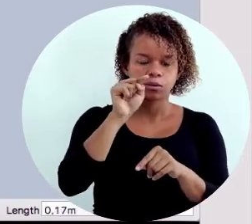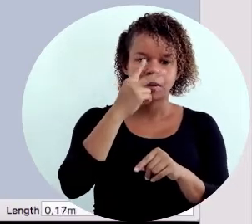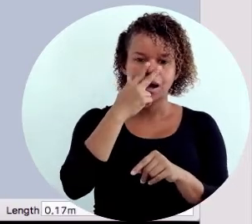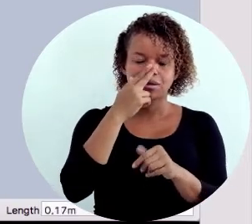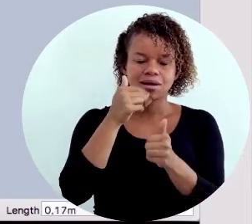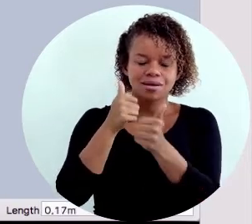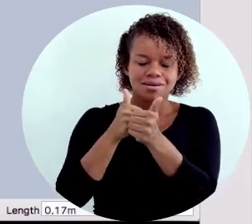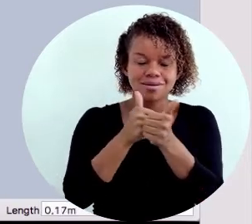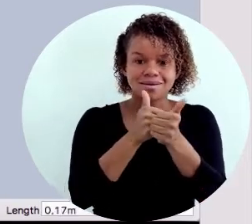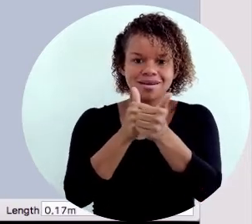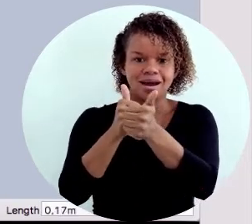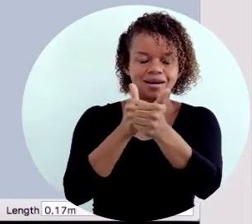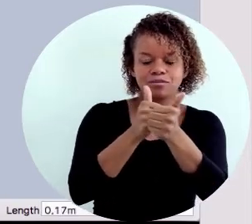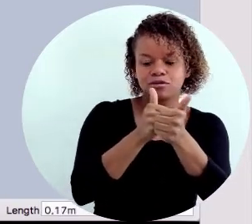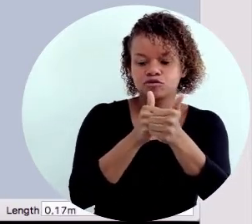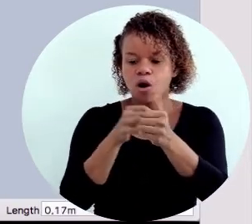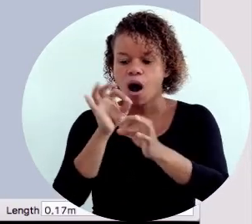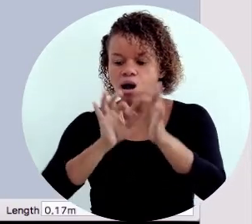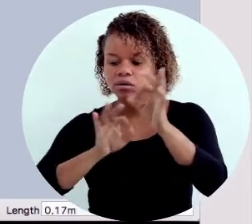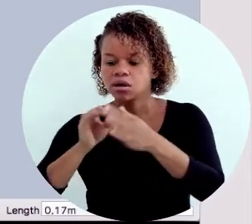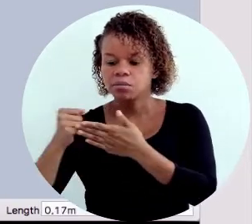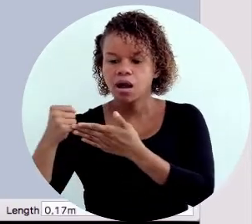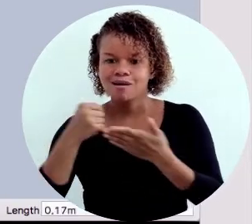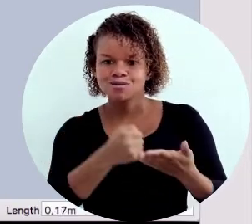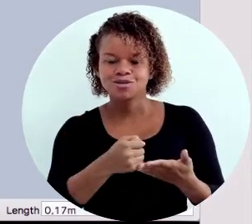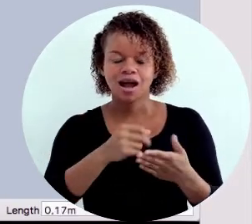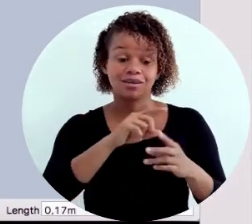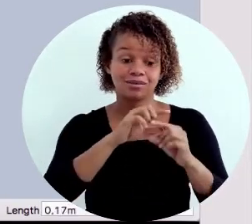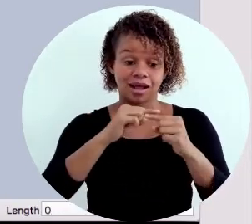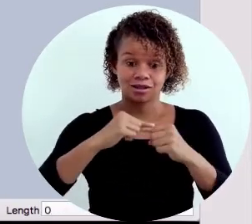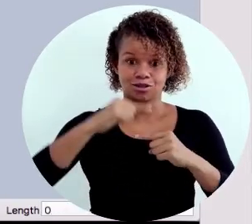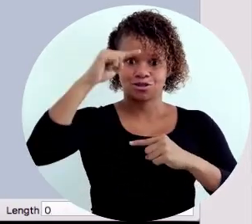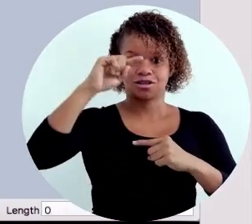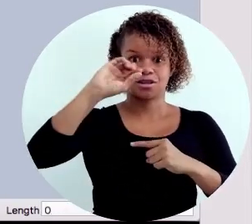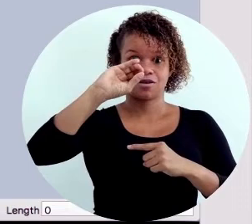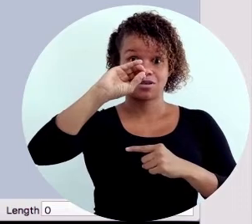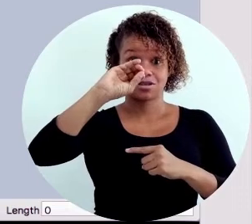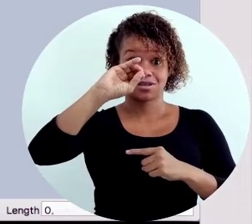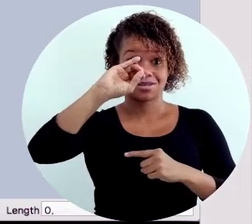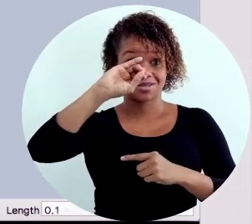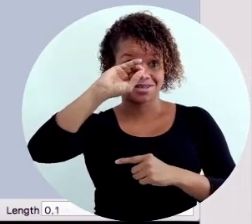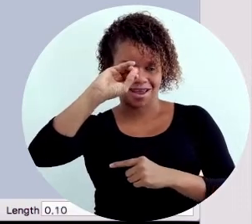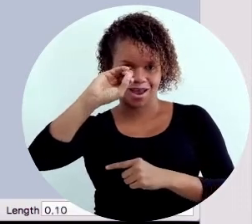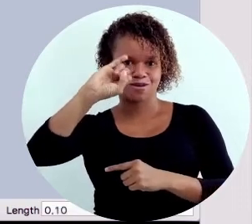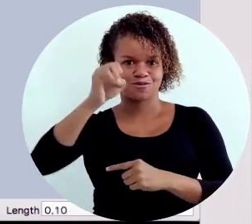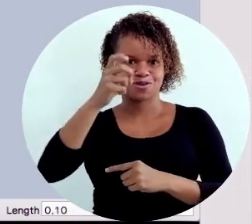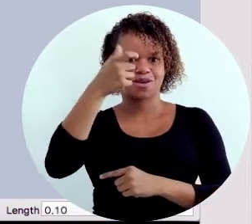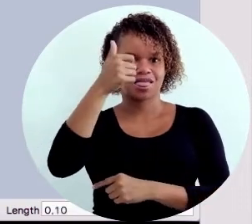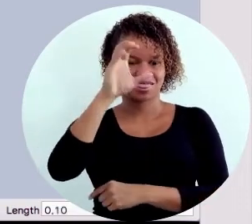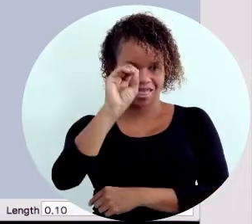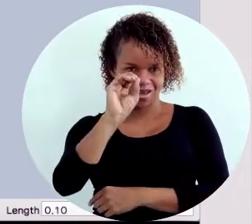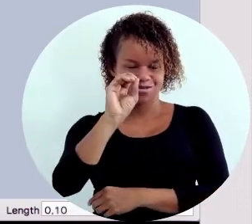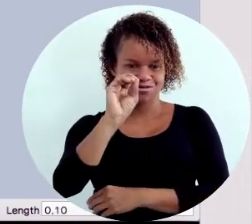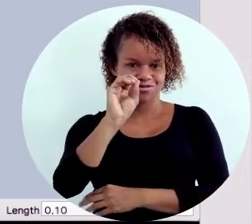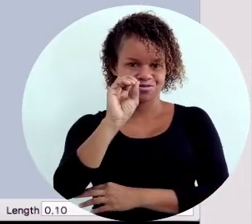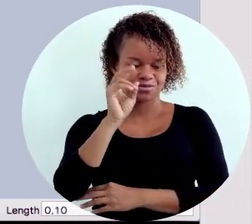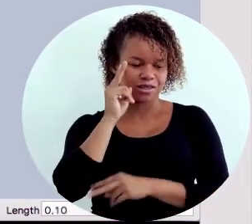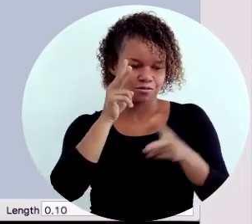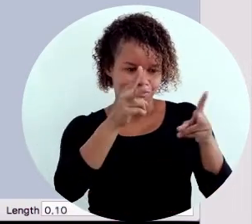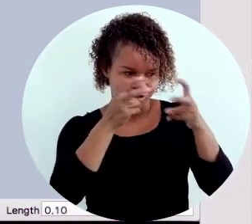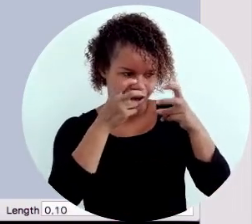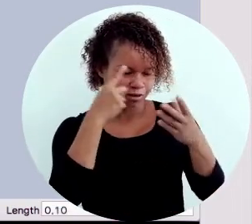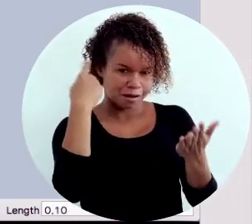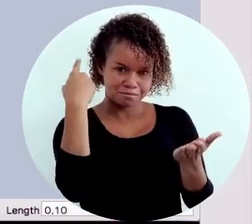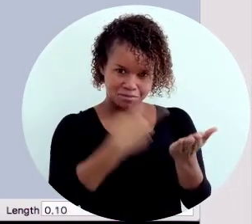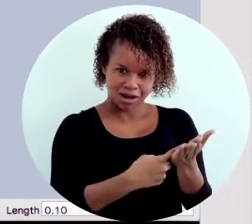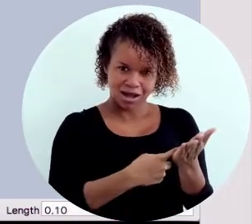Então eu tenho um ponto guia que vai ser criado na distância de 0,10 e você pode notar que